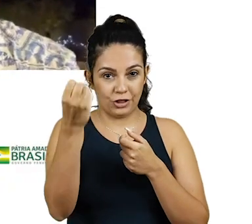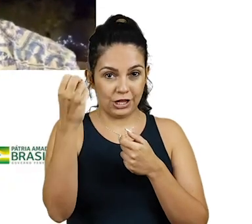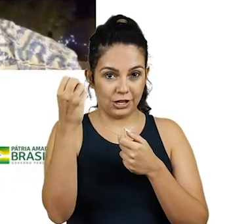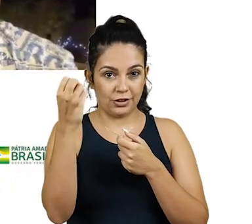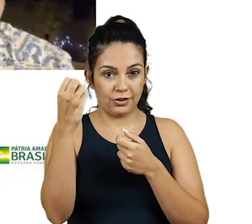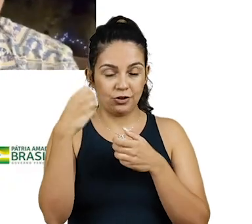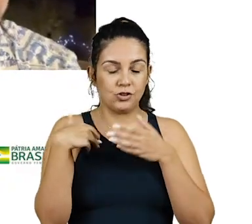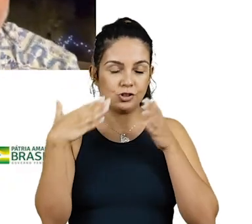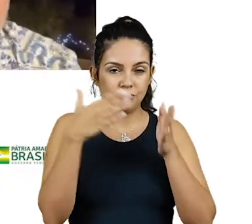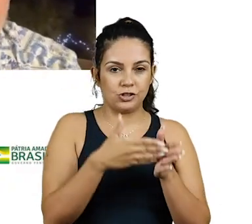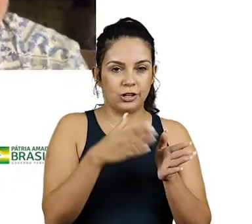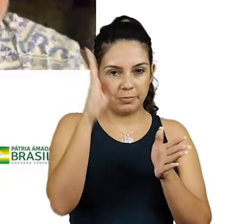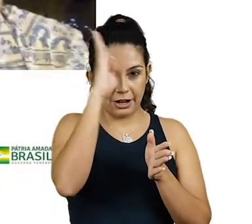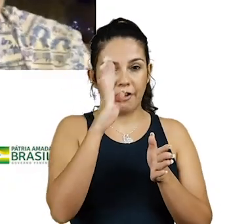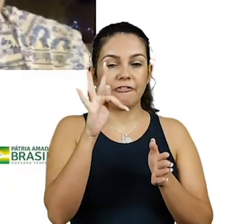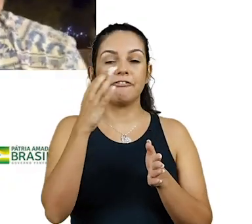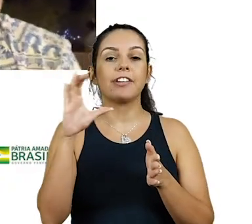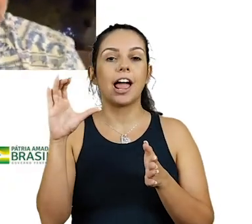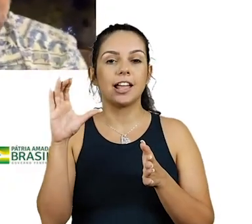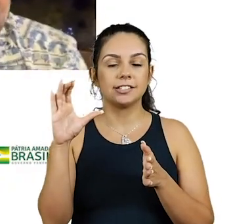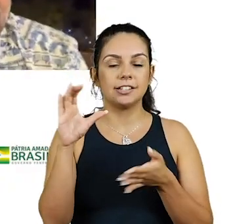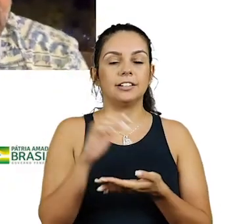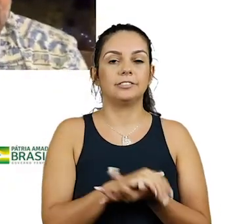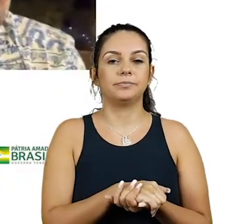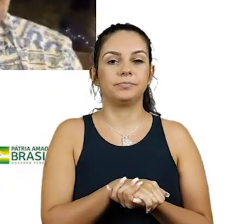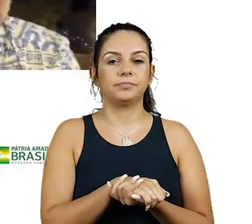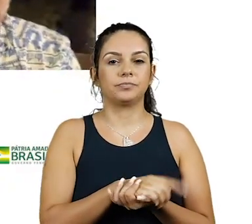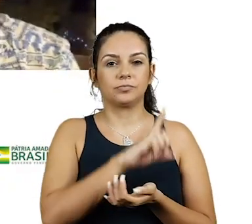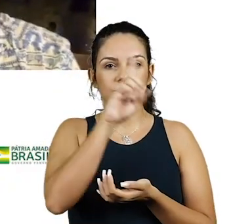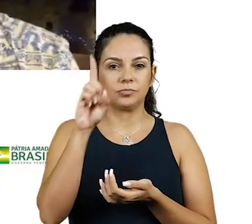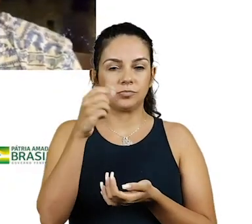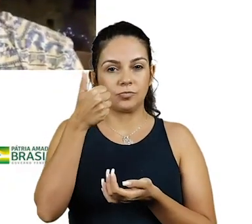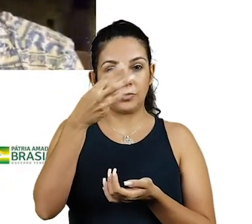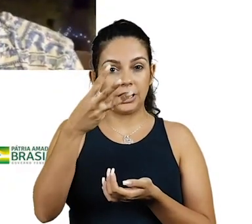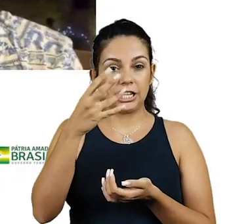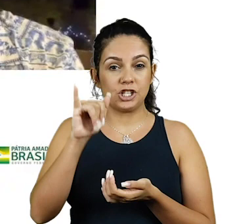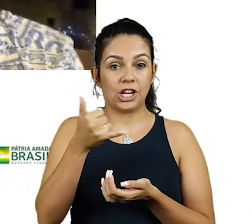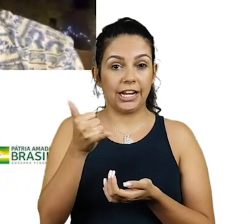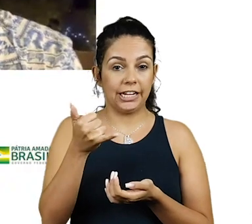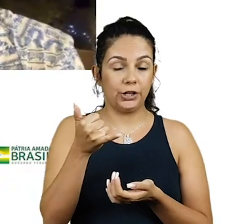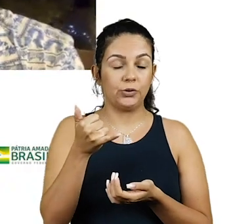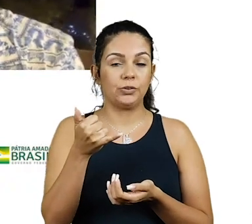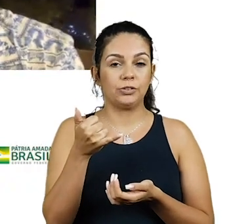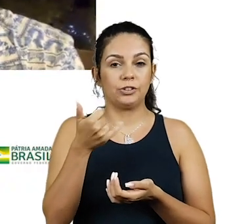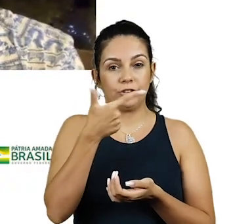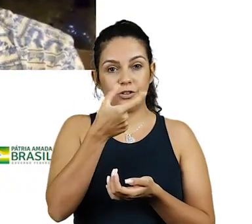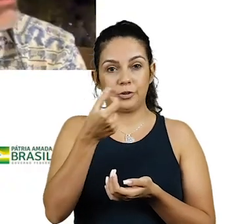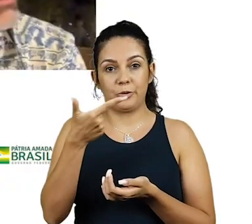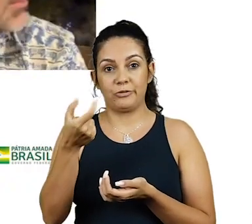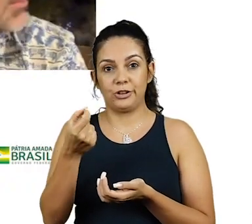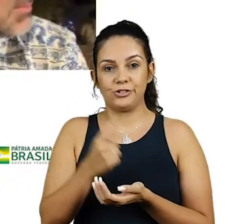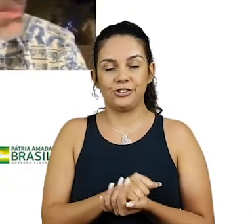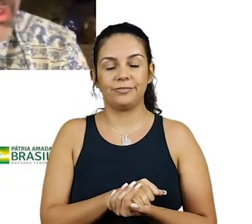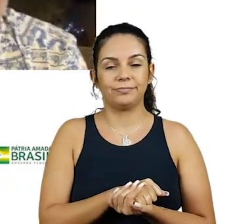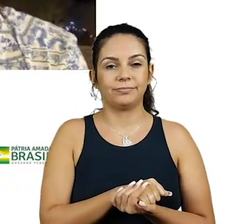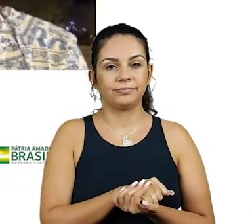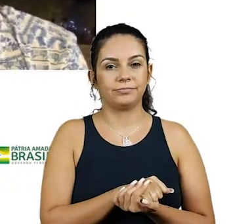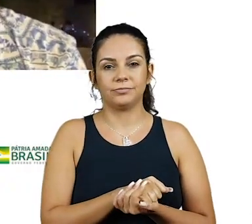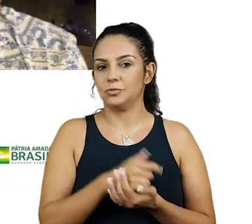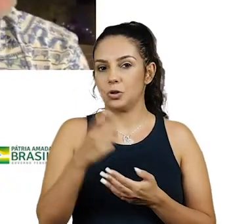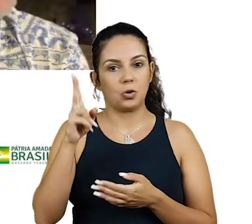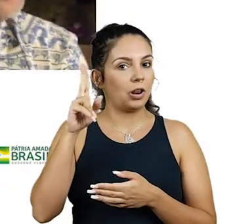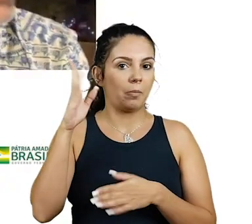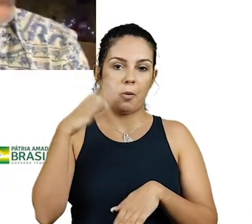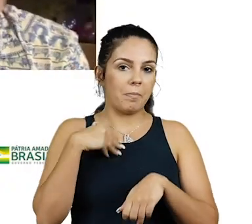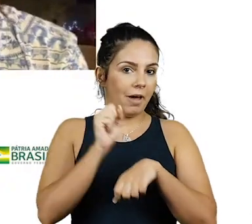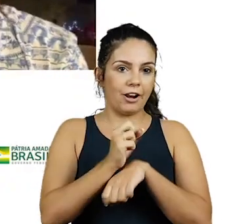cheguei no Brasil, da França, inclusive, de Paris, dia 13 de janeiro de 2020. Desde